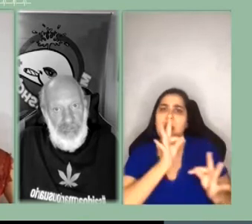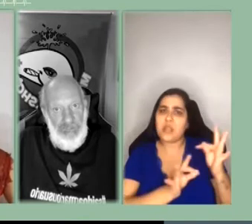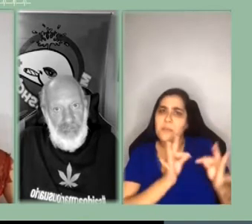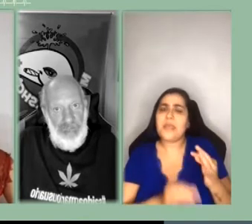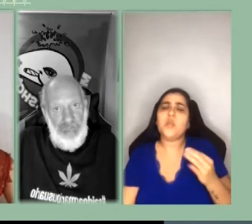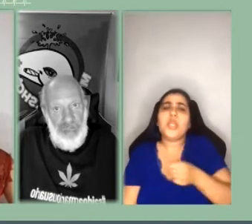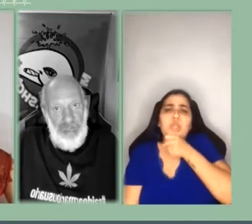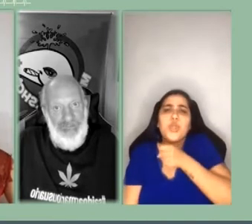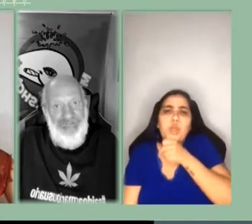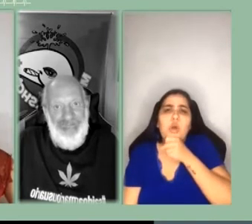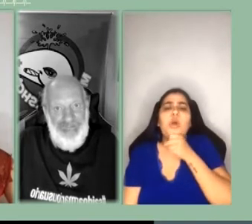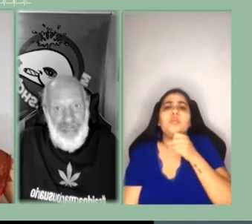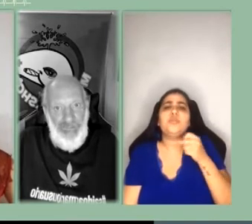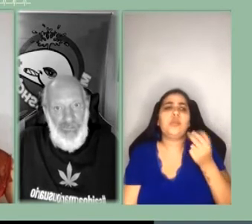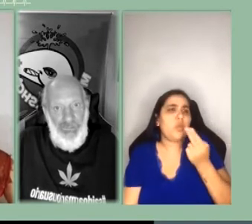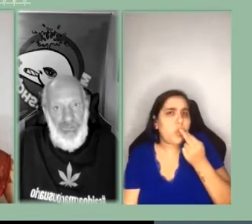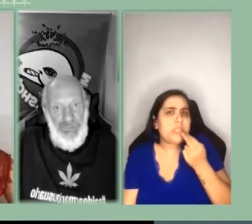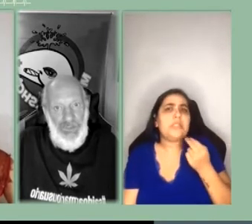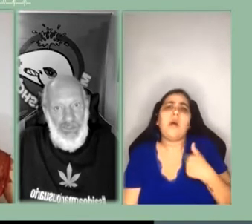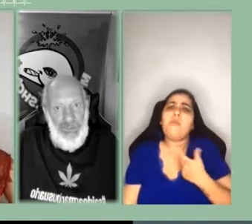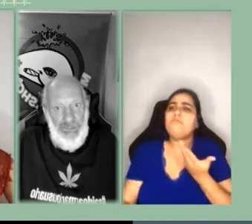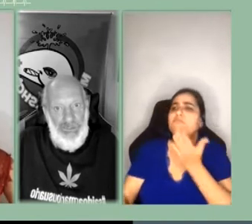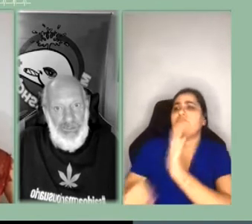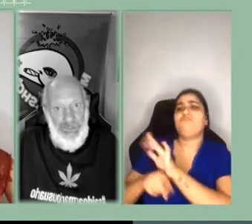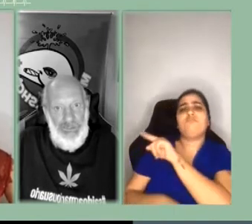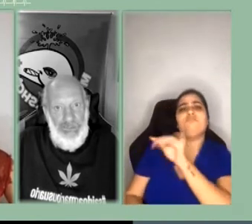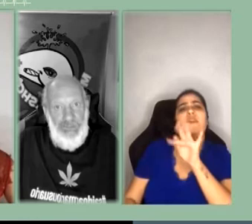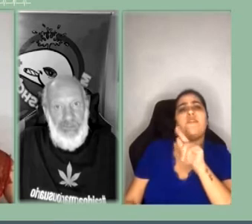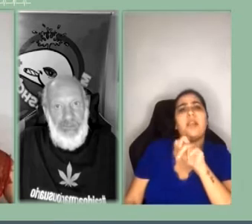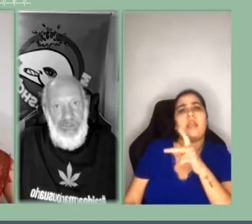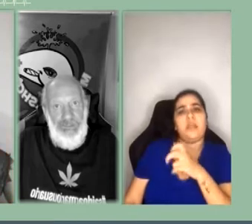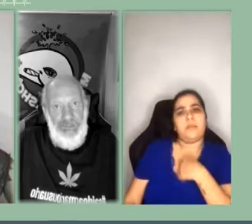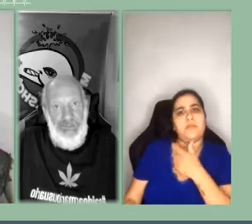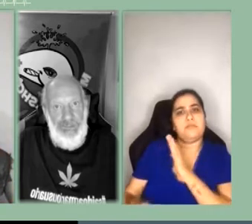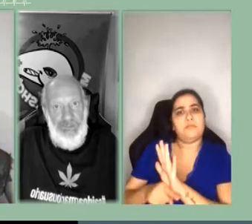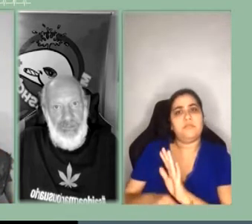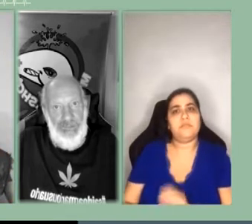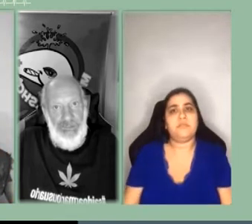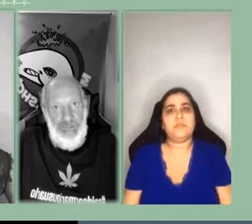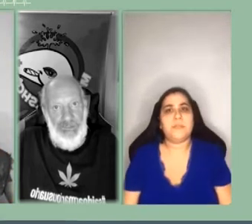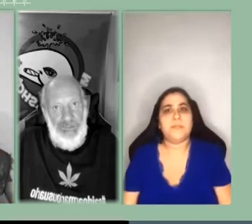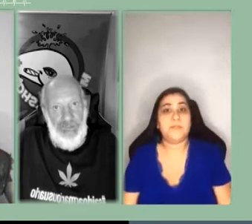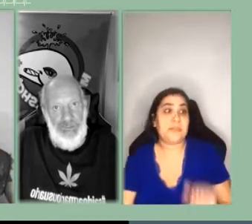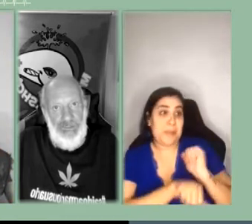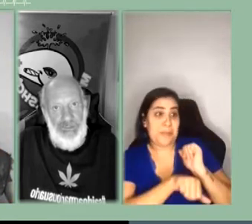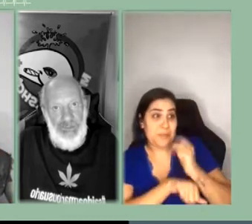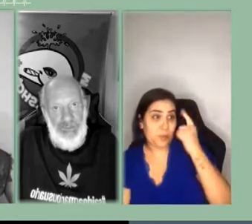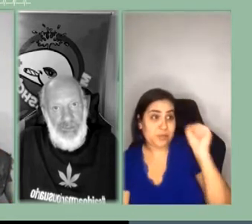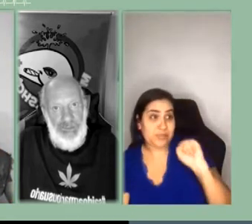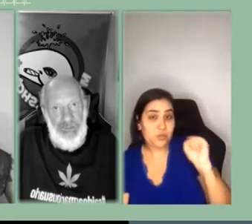para ajudar Felipe. Aí, assim que tudo começou, né? Eu comecei a ajudar Felipe. Um segundo para a